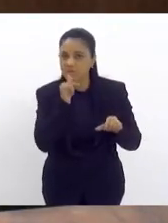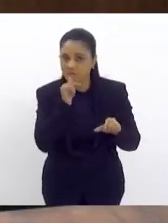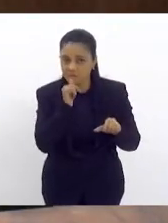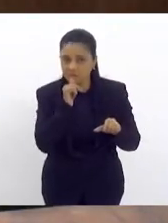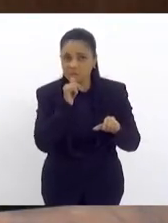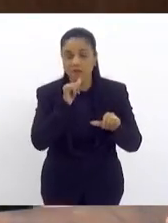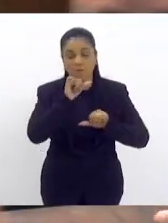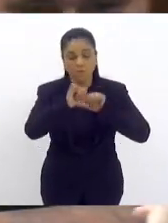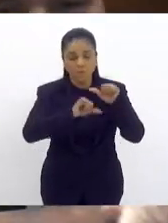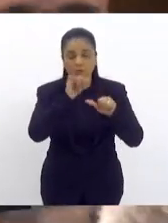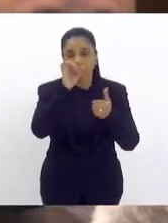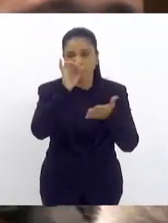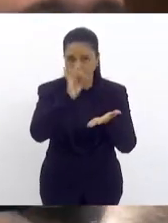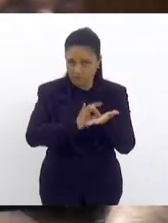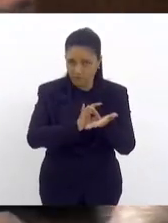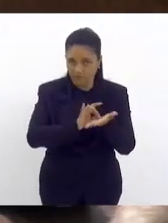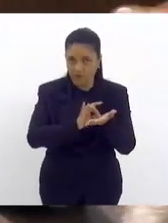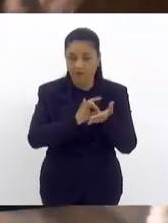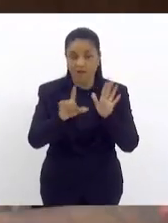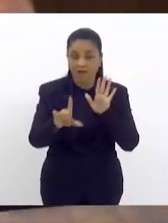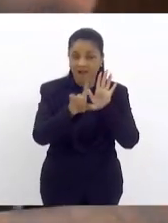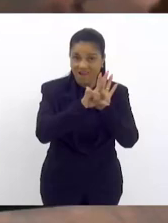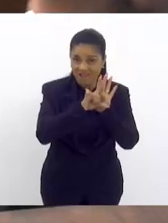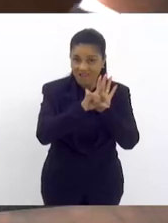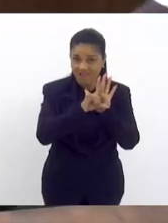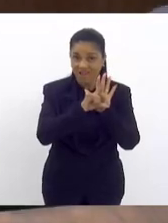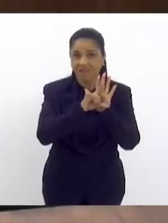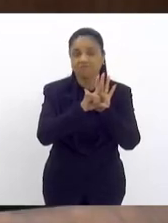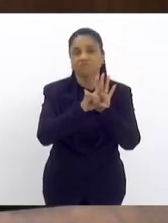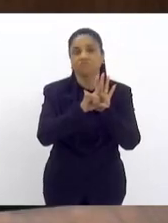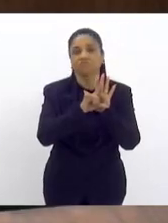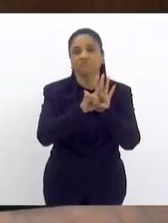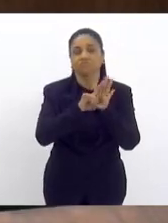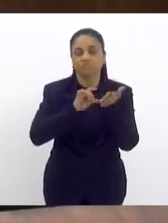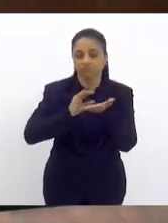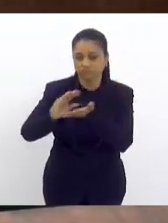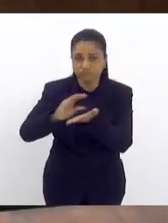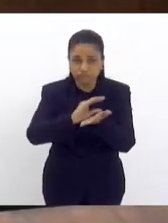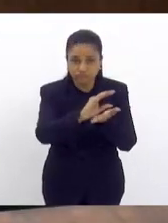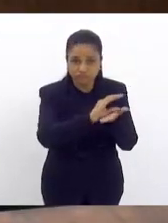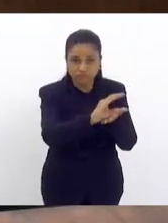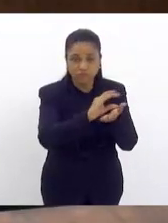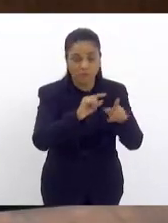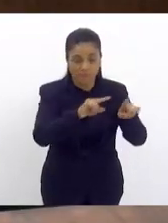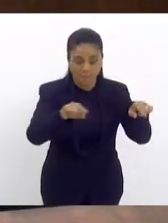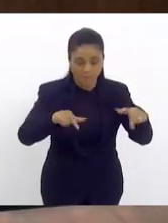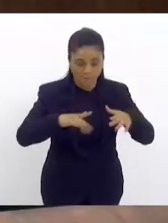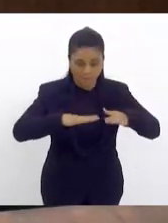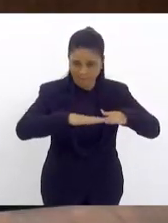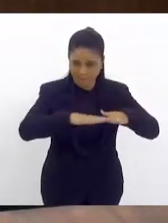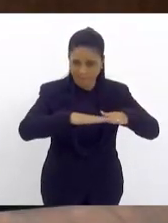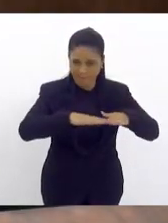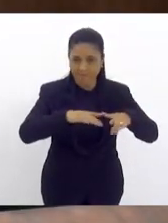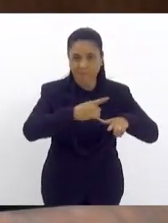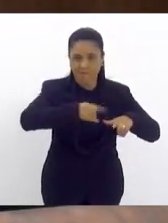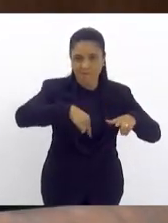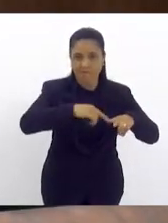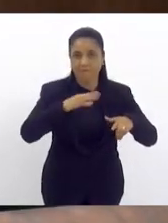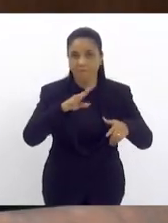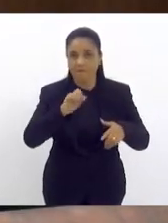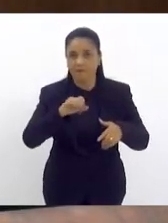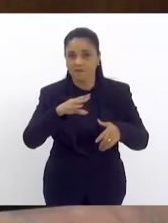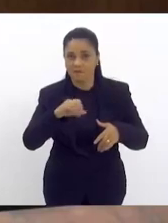entre outros pontos essa lei da recursos para os comitês de bacia a maior parte dos comitês de bacia ganha muito pouco